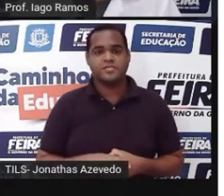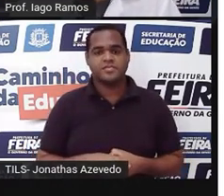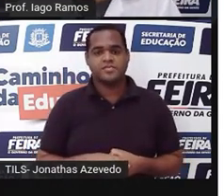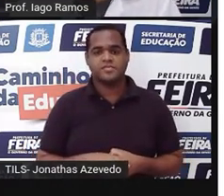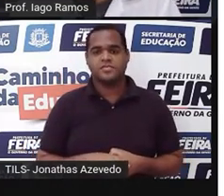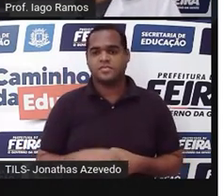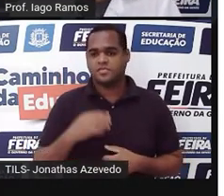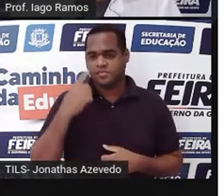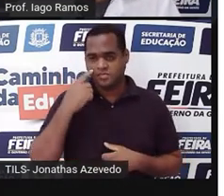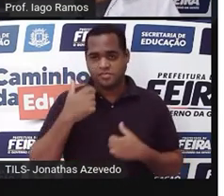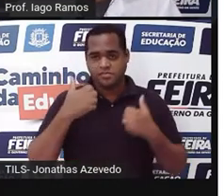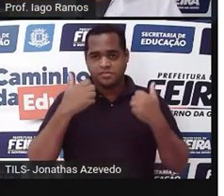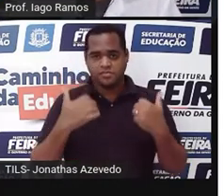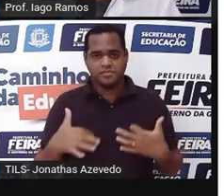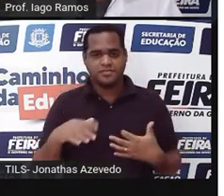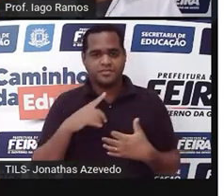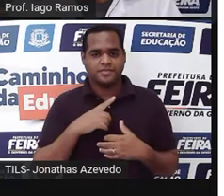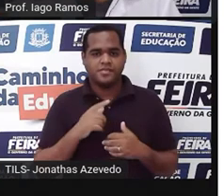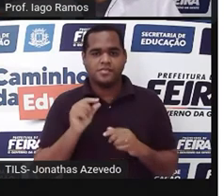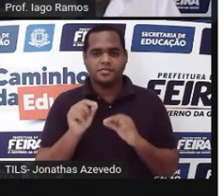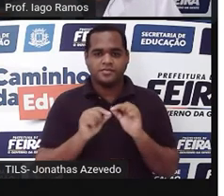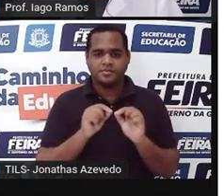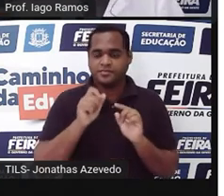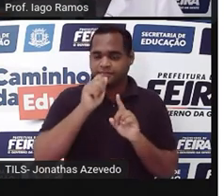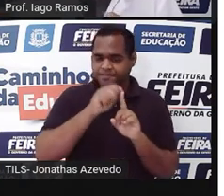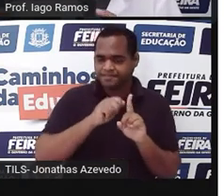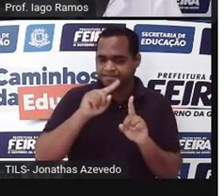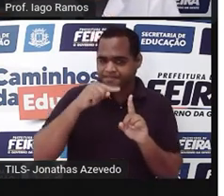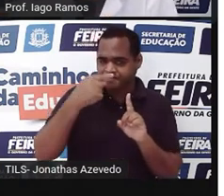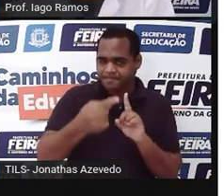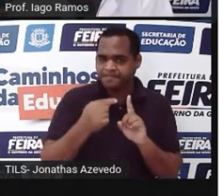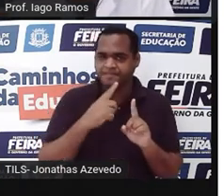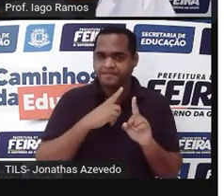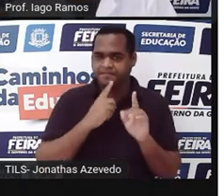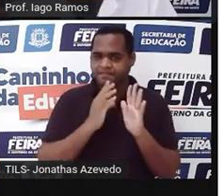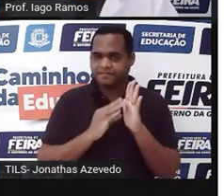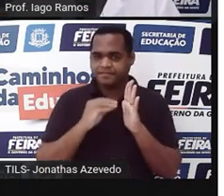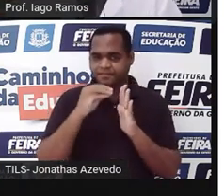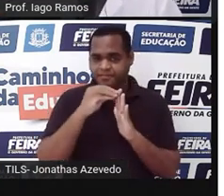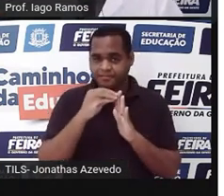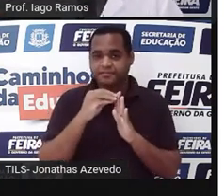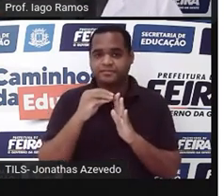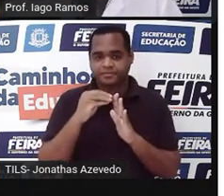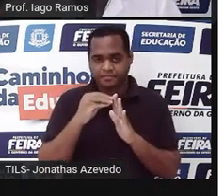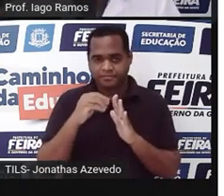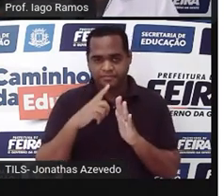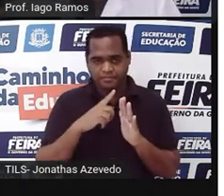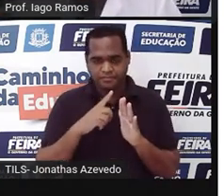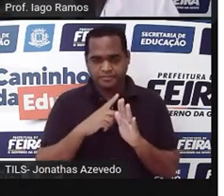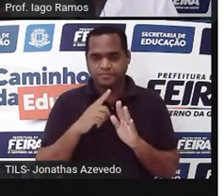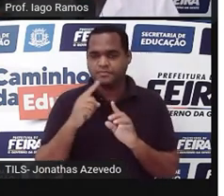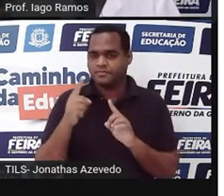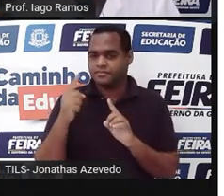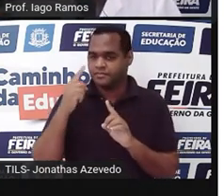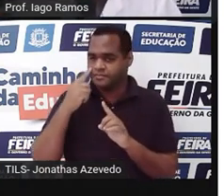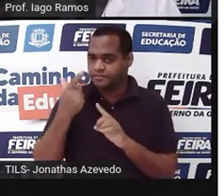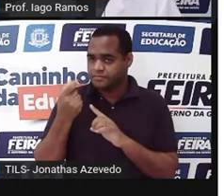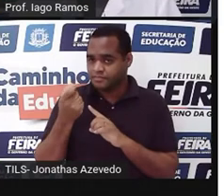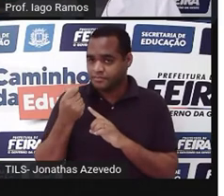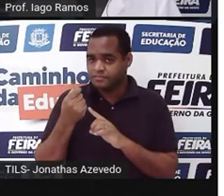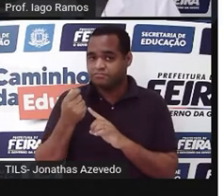com tudo no mês seguinte né Depois que sofreu esse acréscimo de vinte por cento no próximo mês